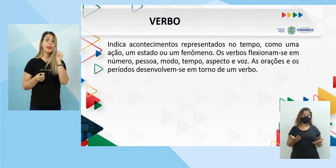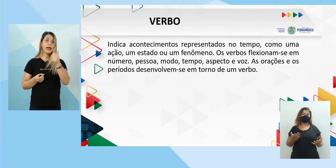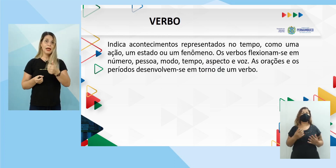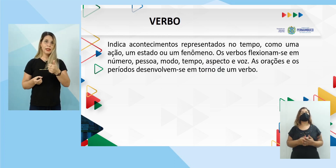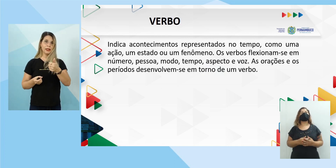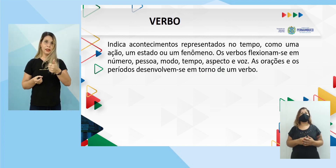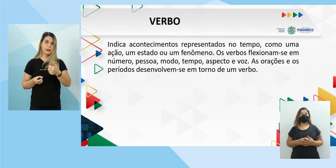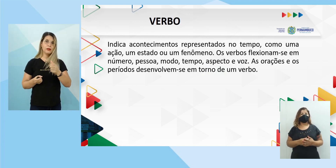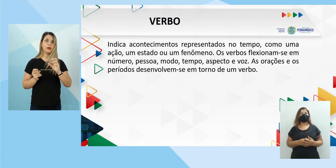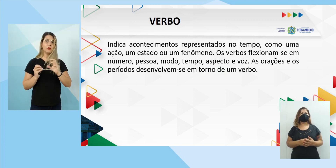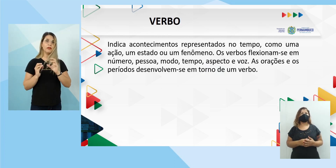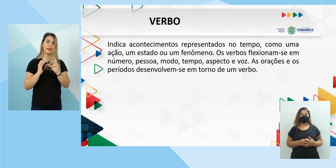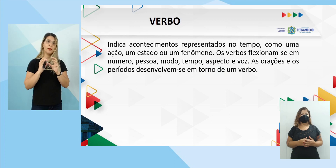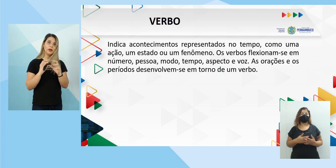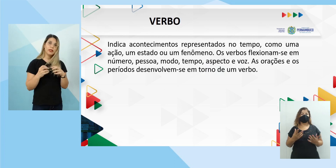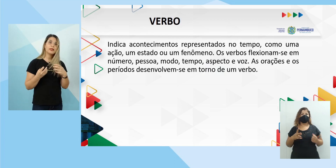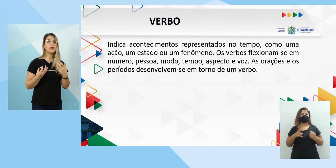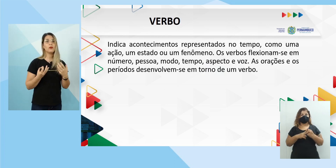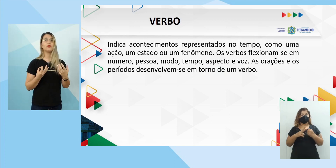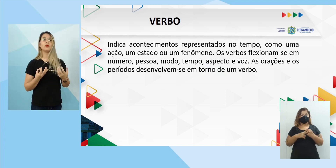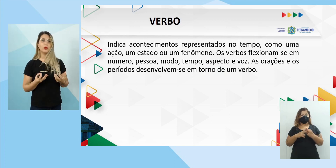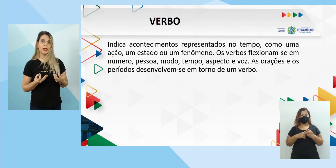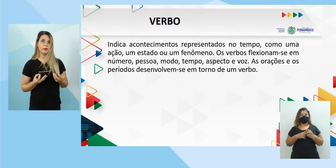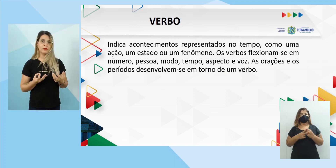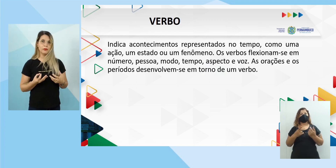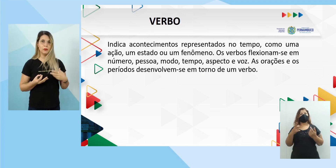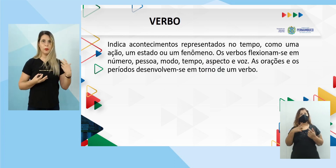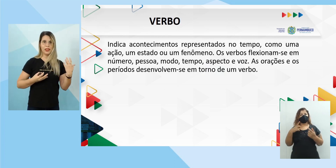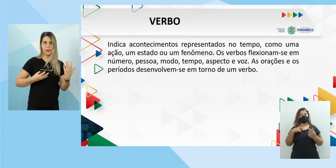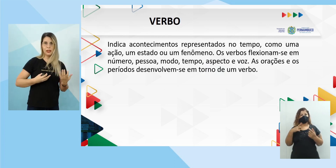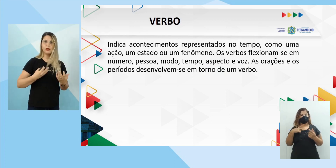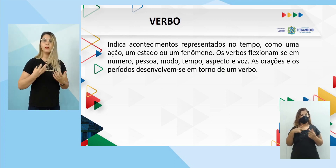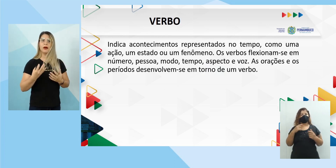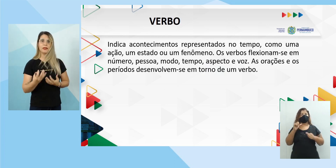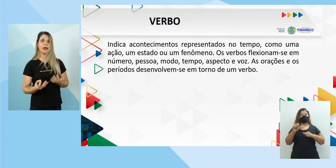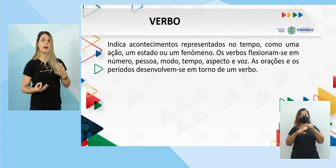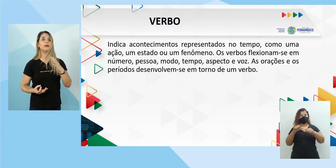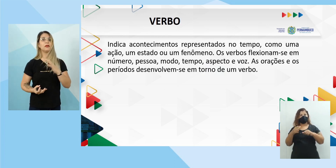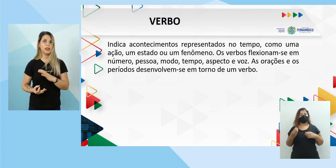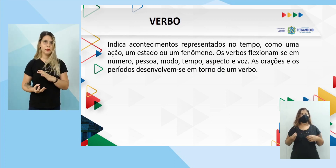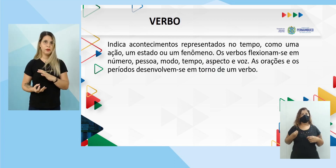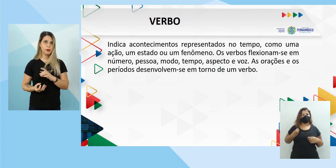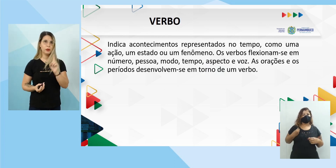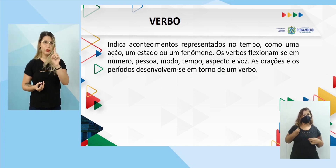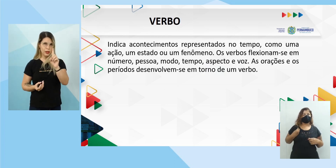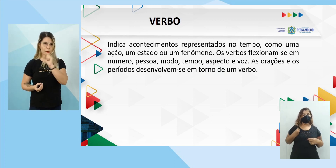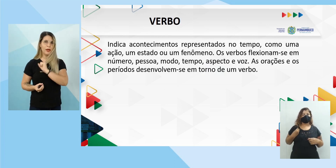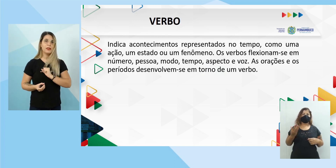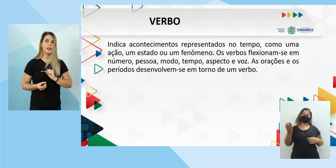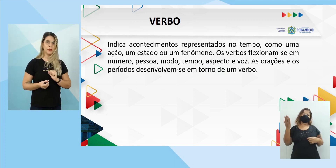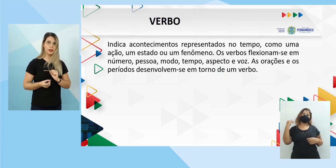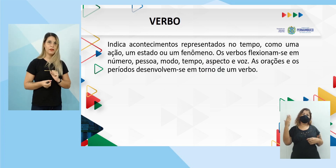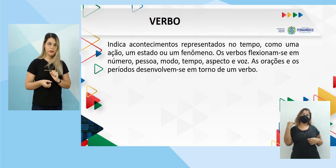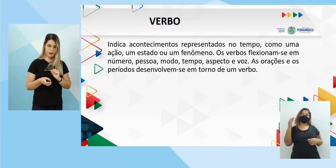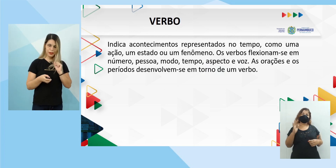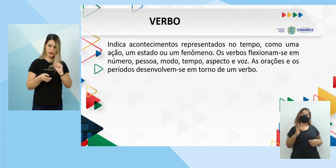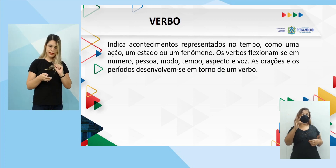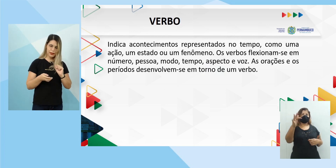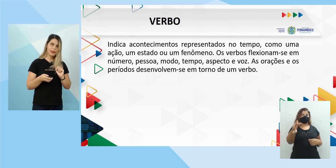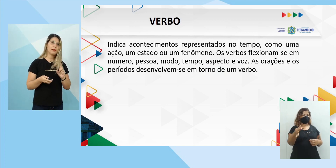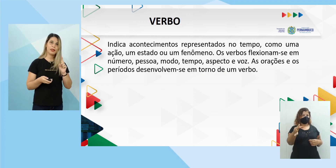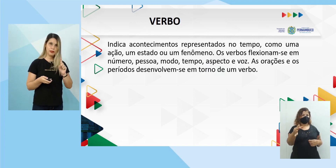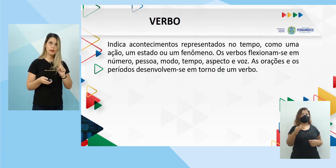tá? Além disso, o verbo ele se conjuga no presente, no passado e no futuro, mas isso a gente vai ver